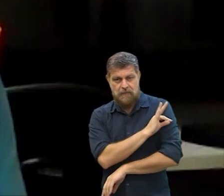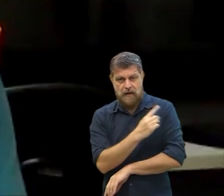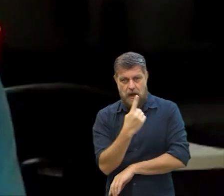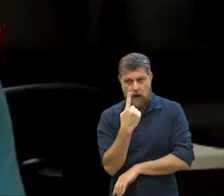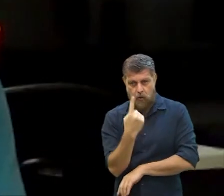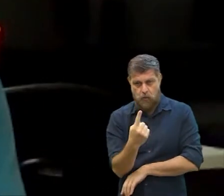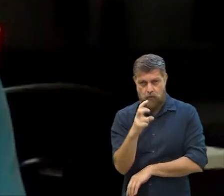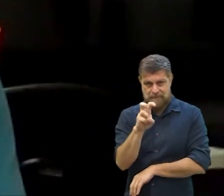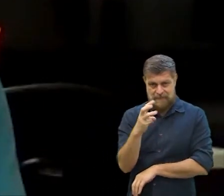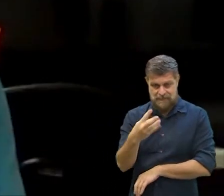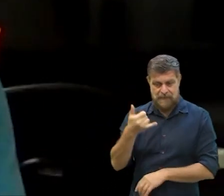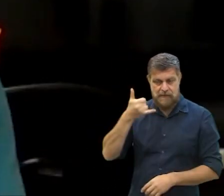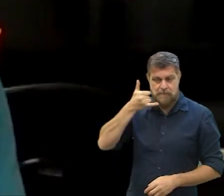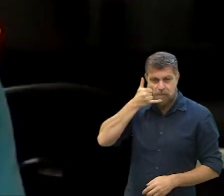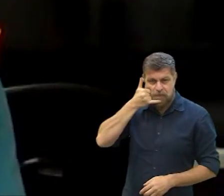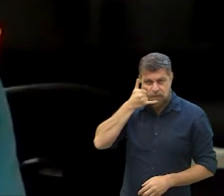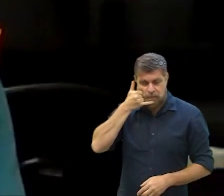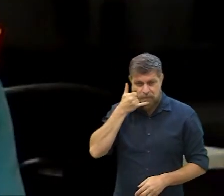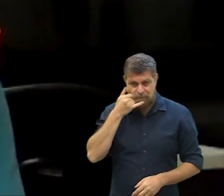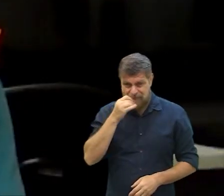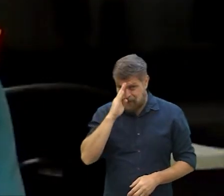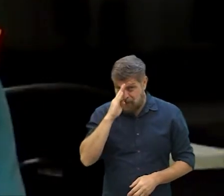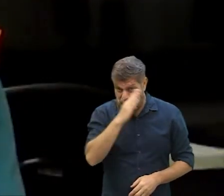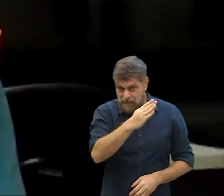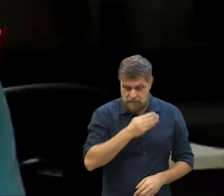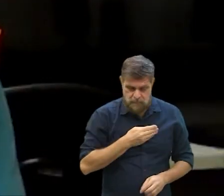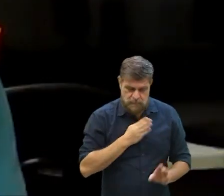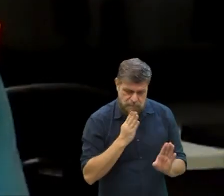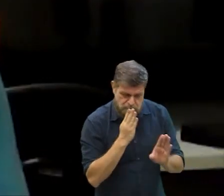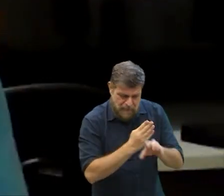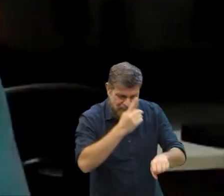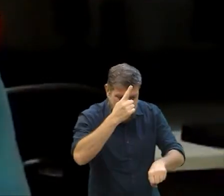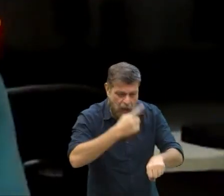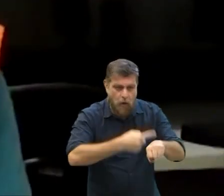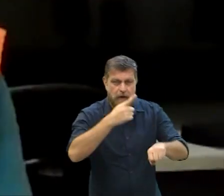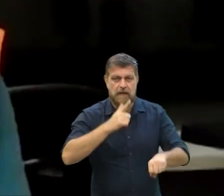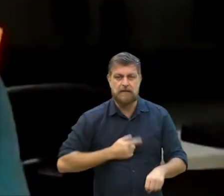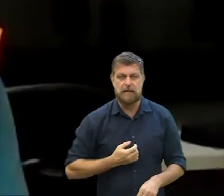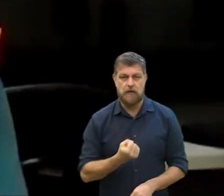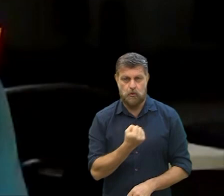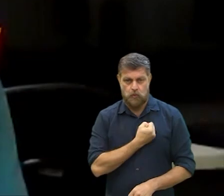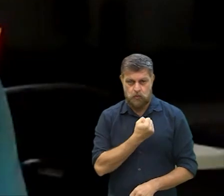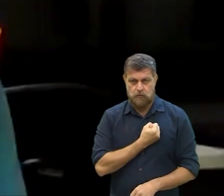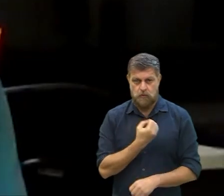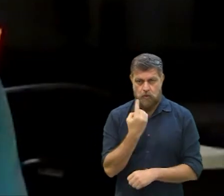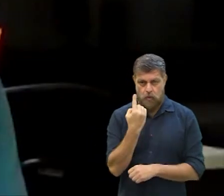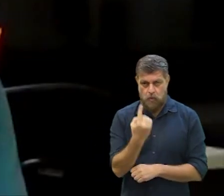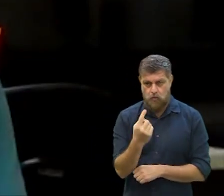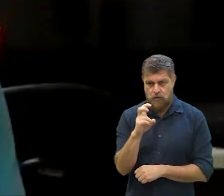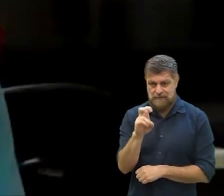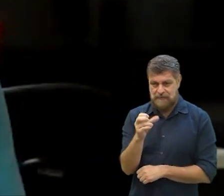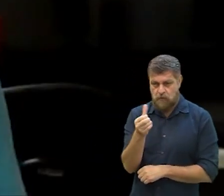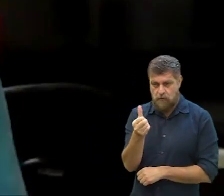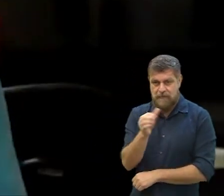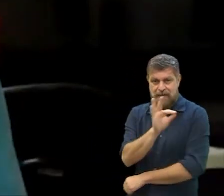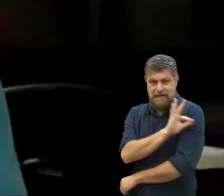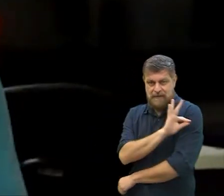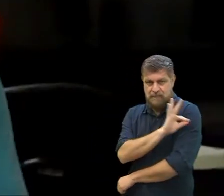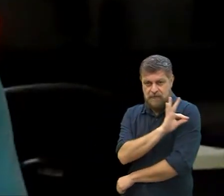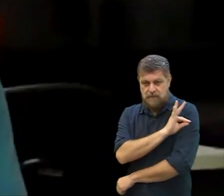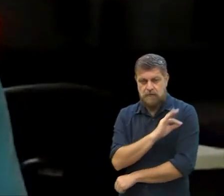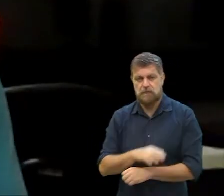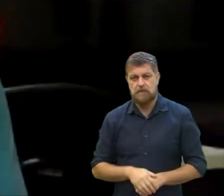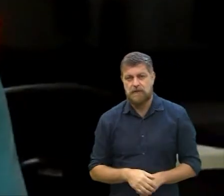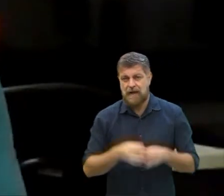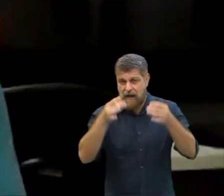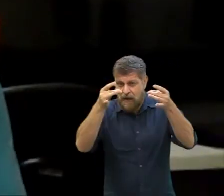que é o 153, principalmente se estiver constatando esse flagrante, tem o próprio 156 também da Prefeitura.